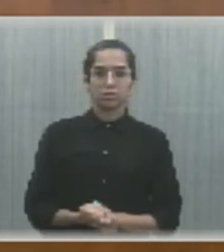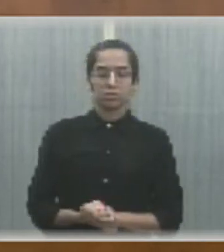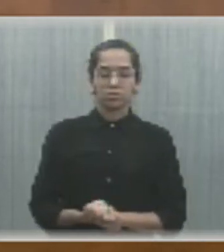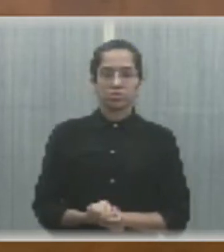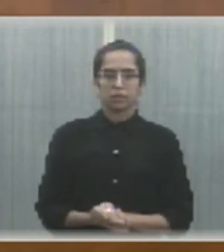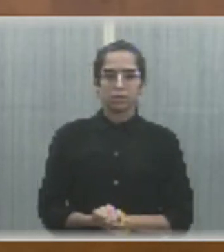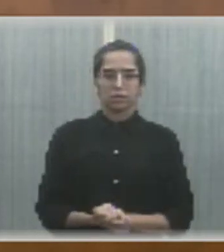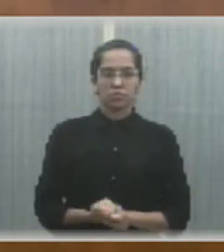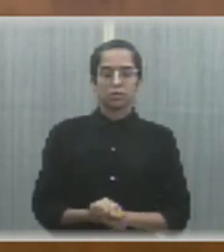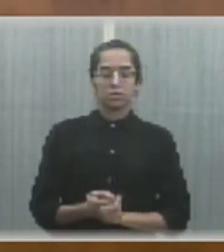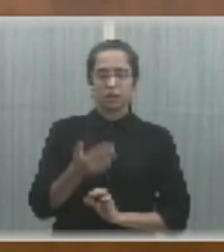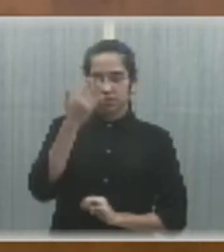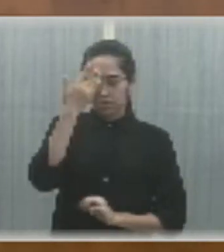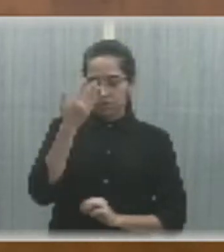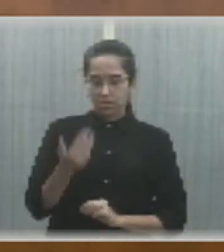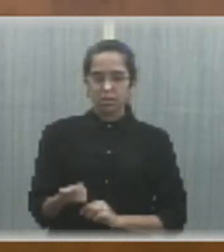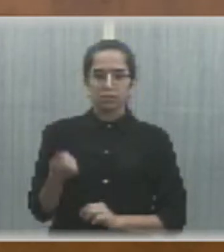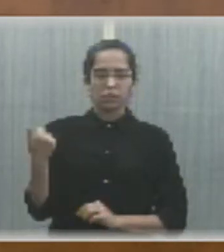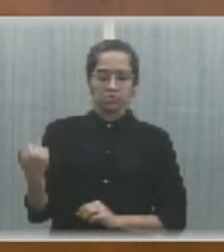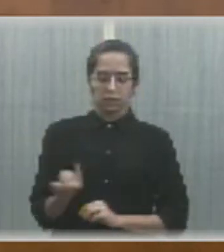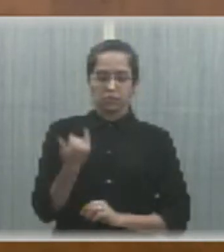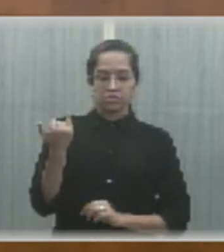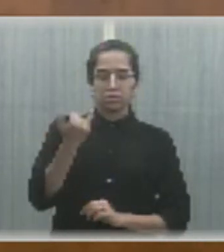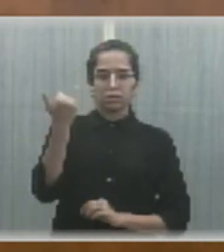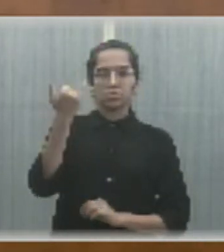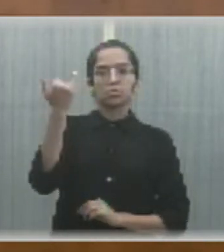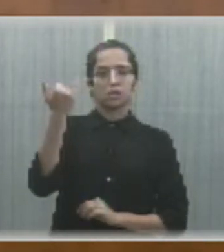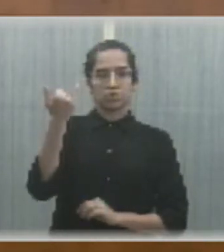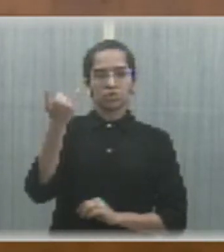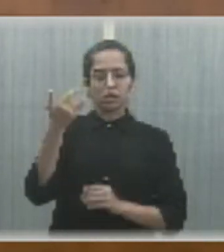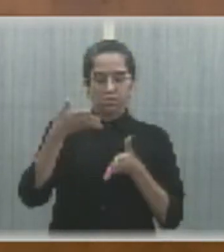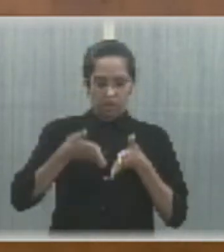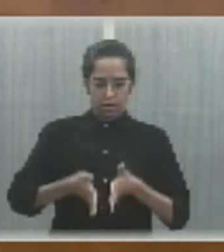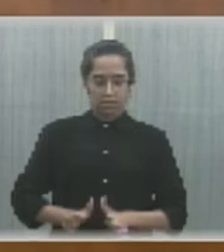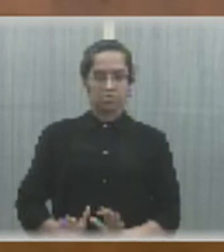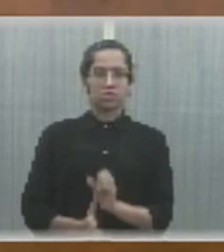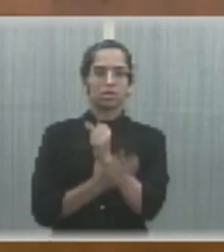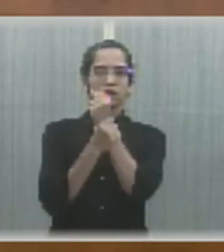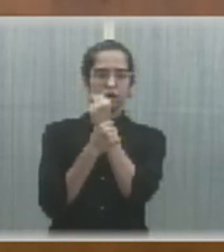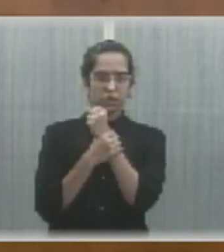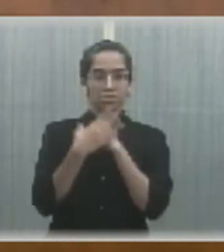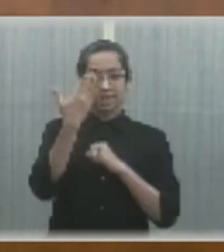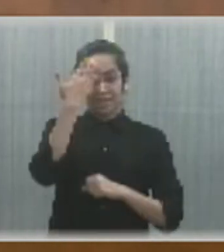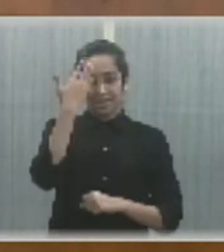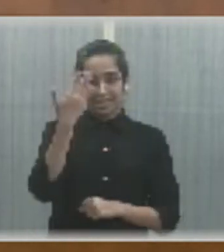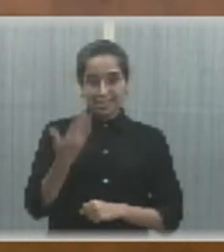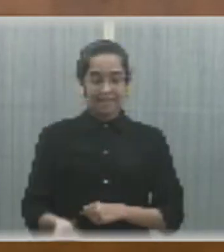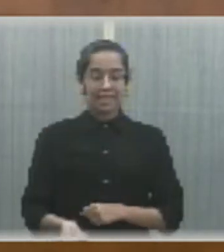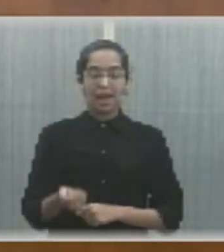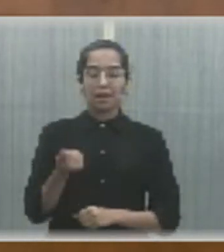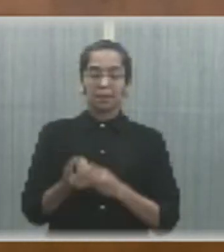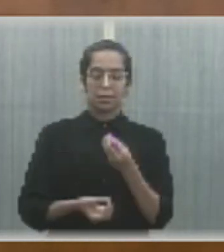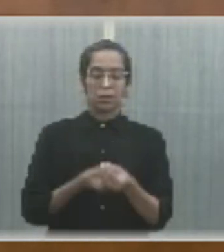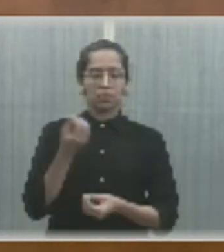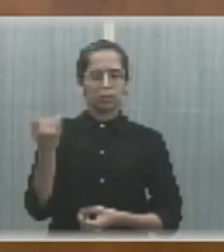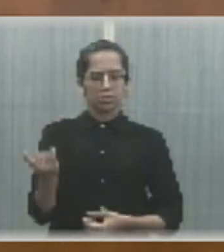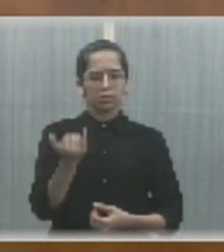sabem a importância de um parto seguro. Sabe a importância de ter um